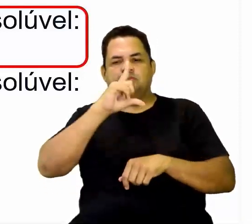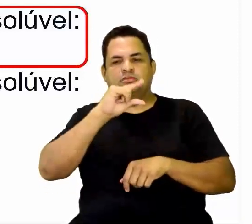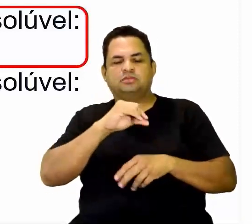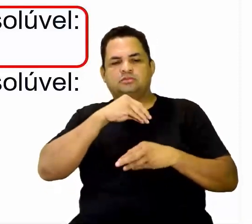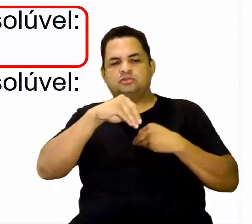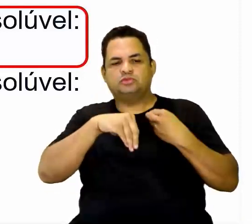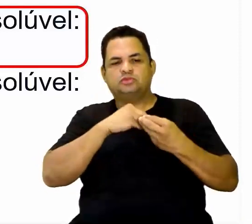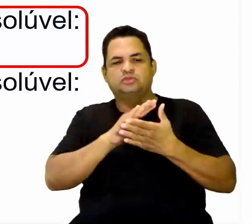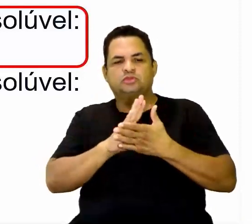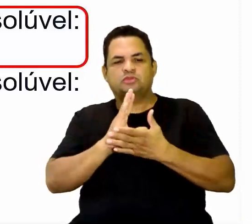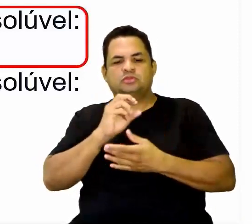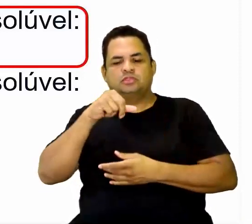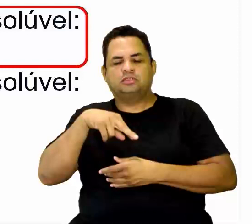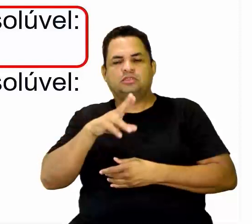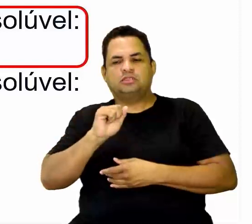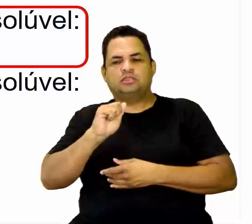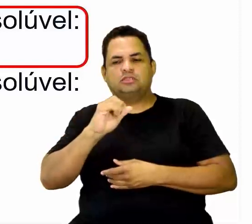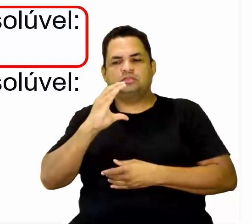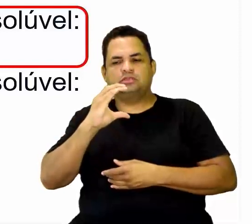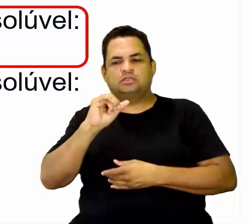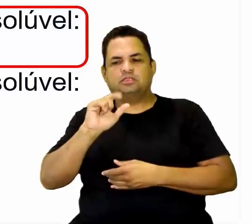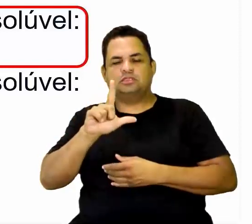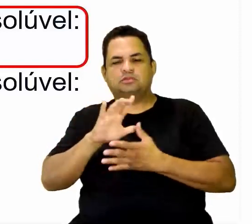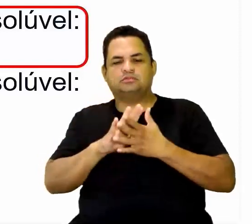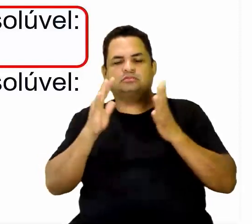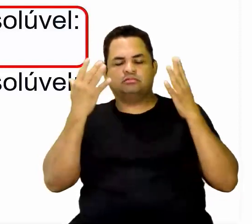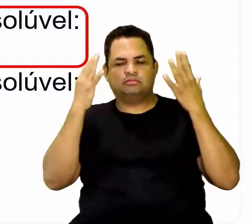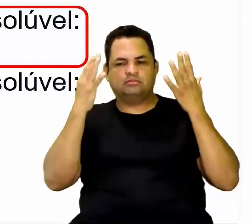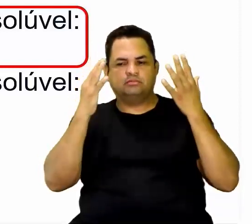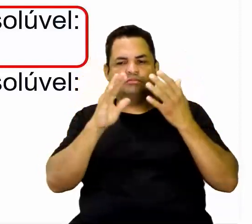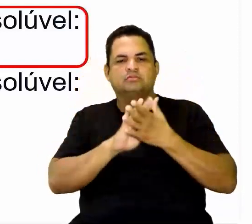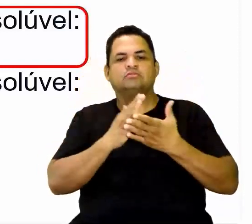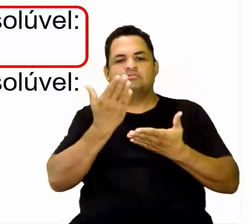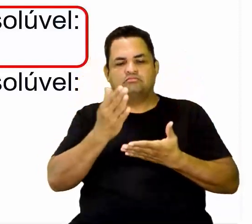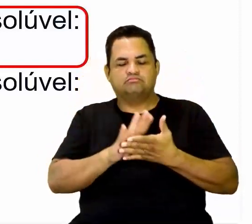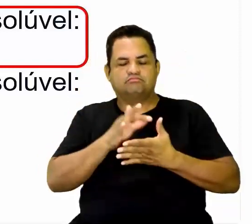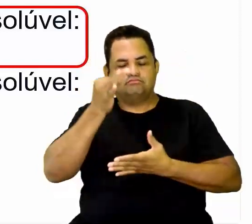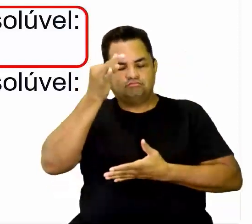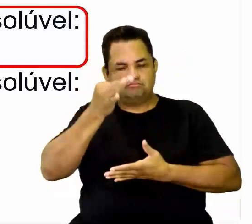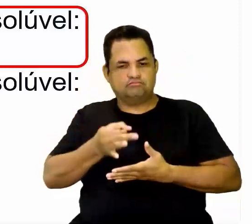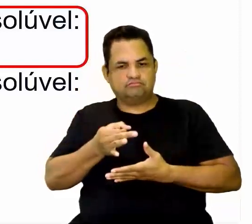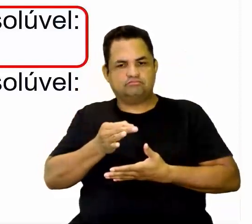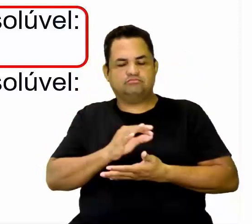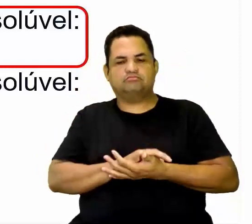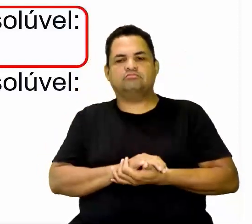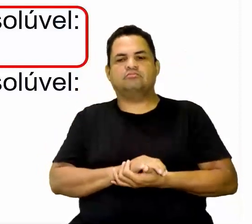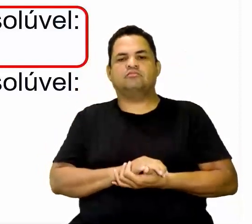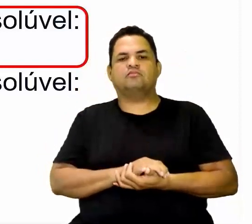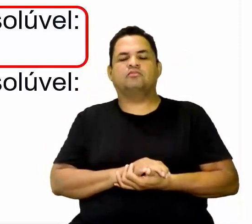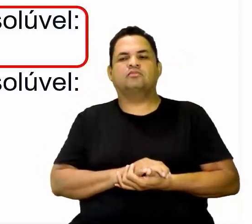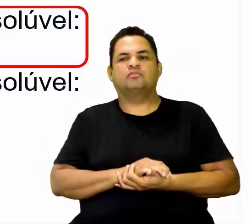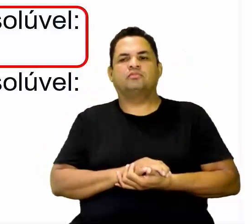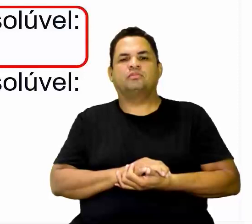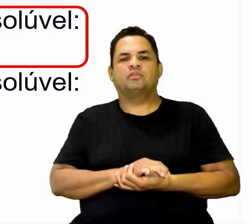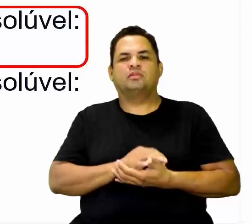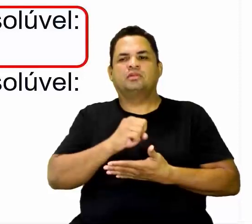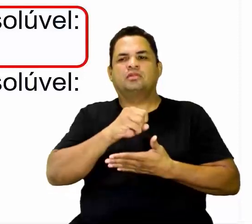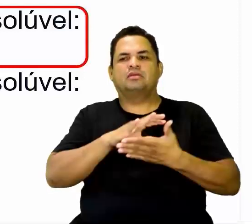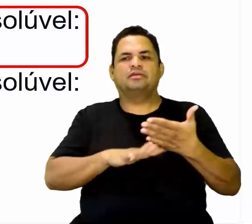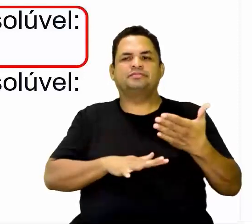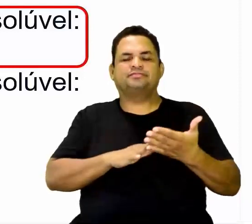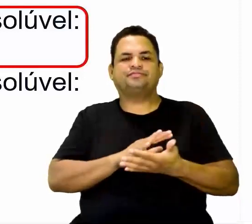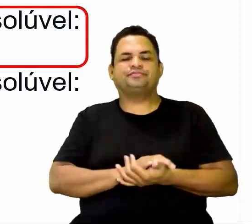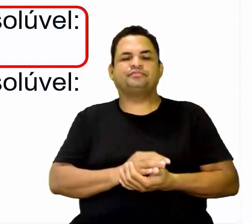o cloreto de sódio, parabéns, você acertou em cheio a questão,